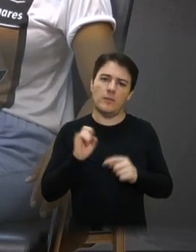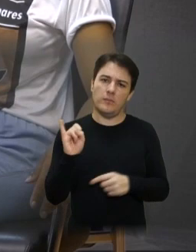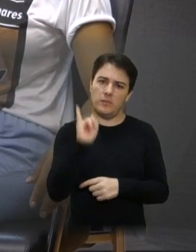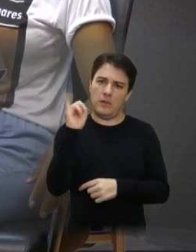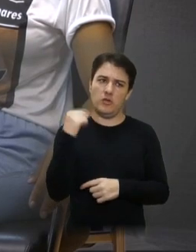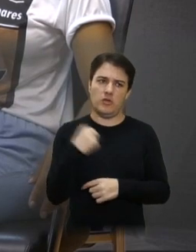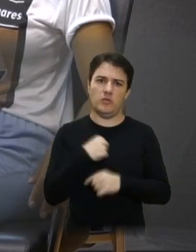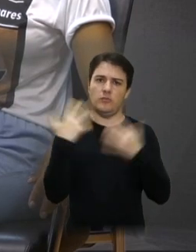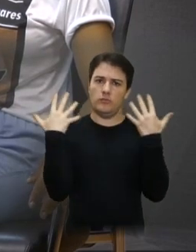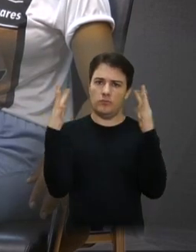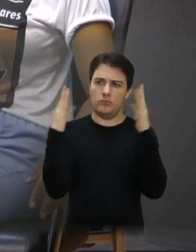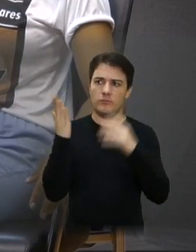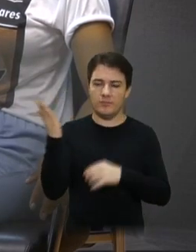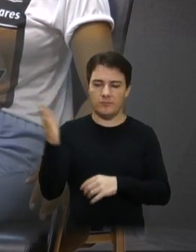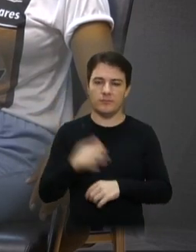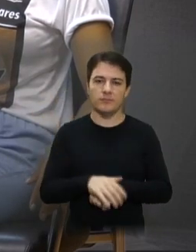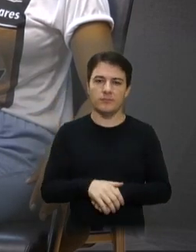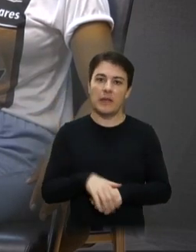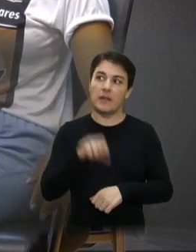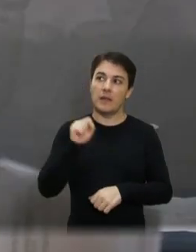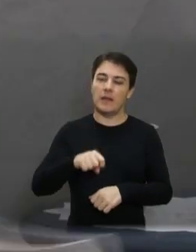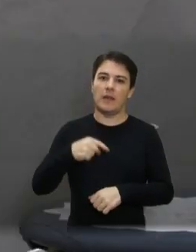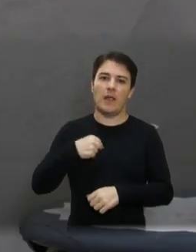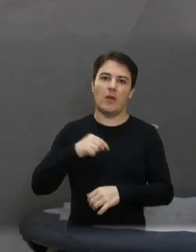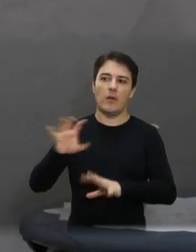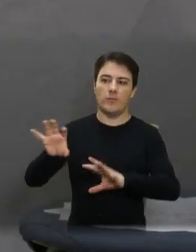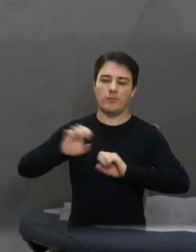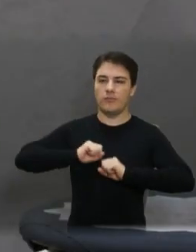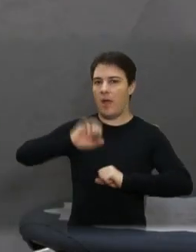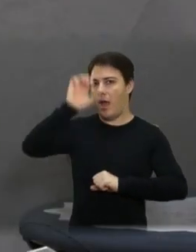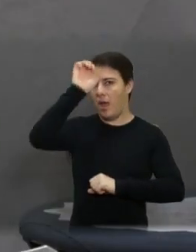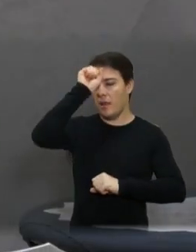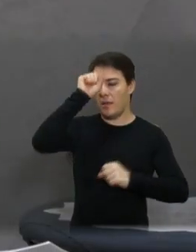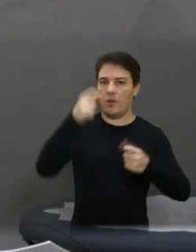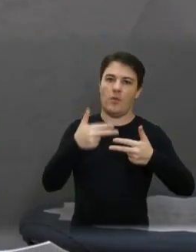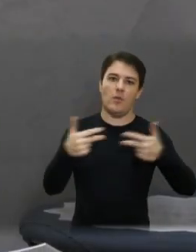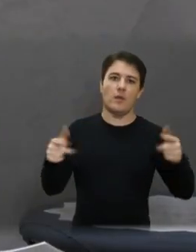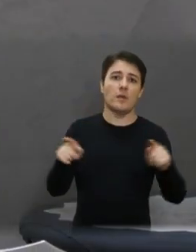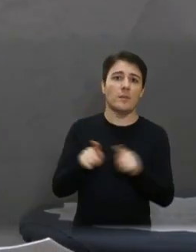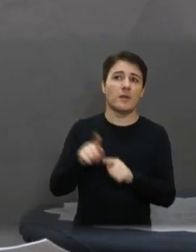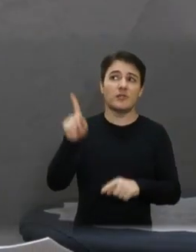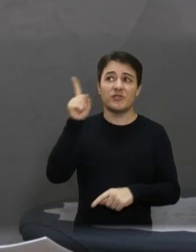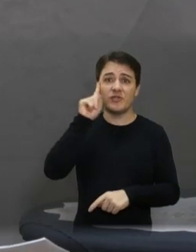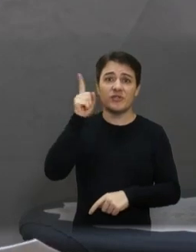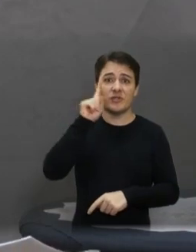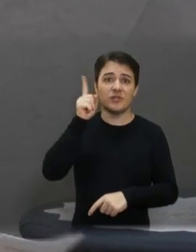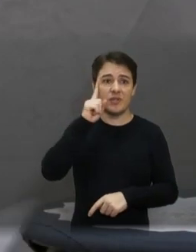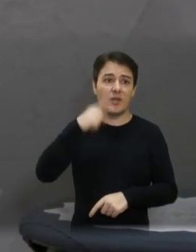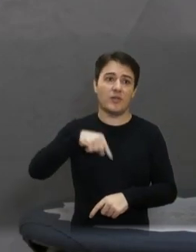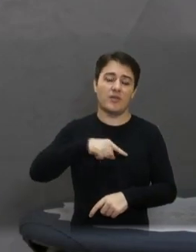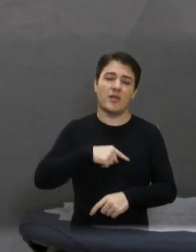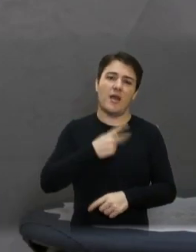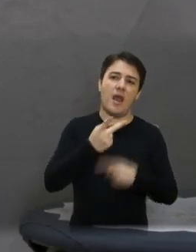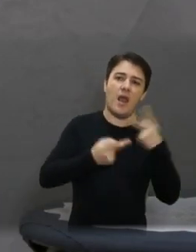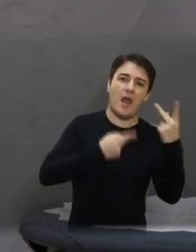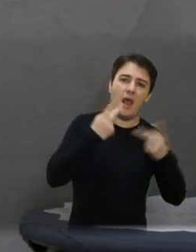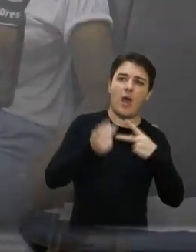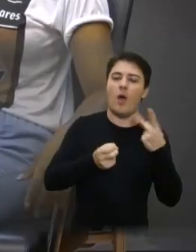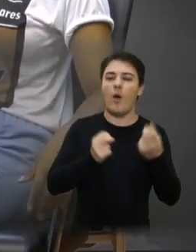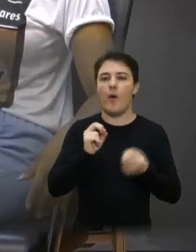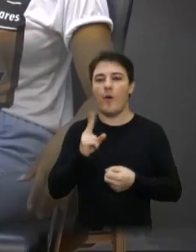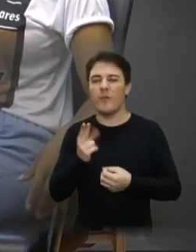importante também homenageado aprendizado trabalhar com ele inclusive nas coisas do cotidiano no que a gente fala o brincar Olá